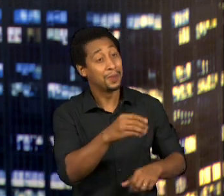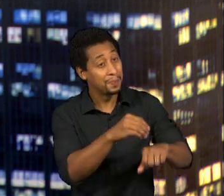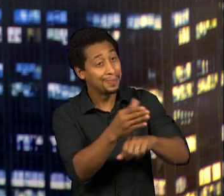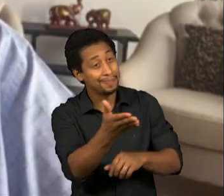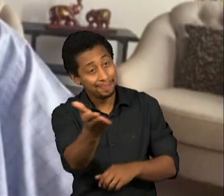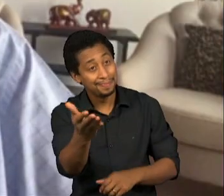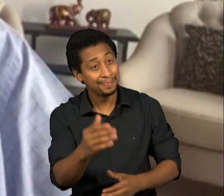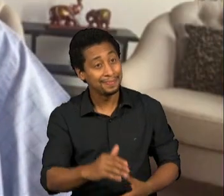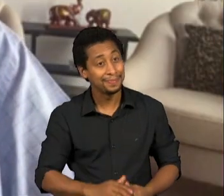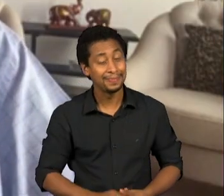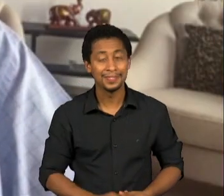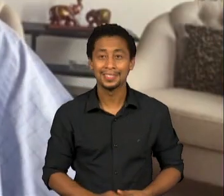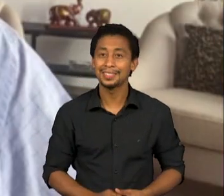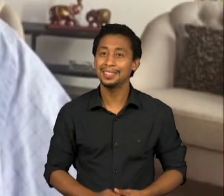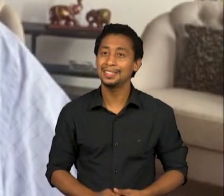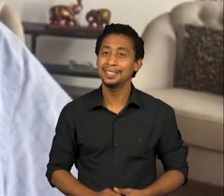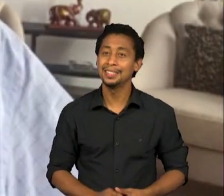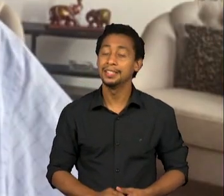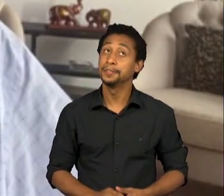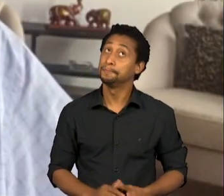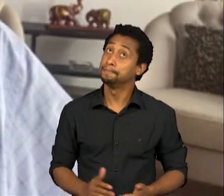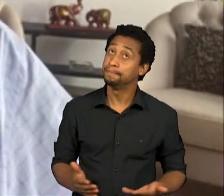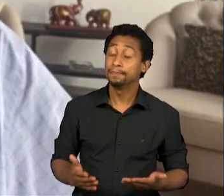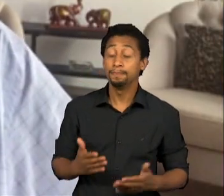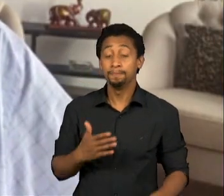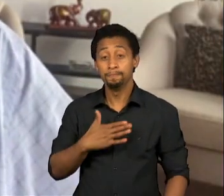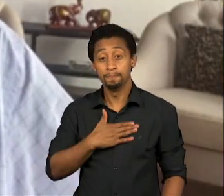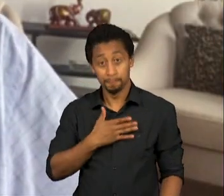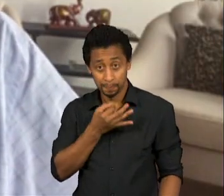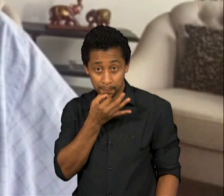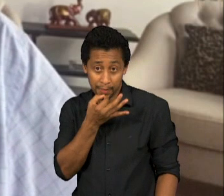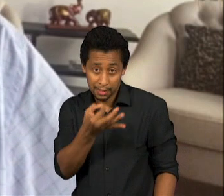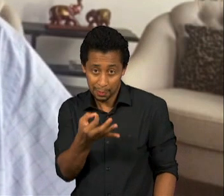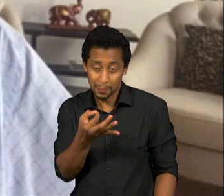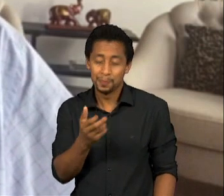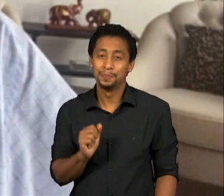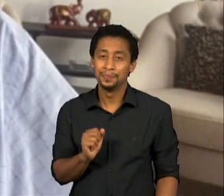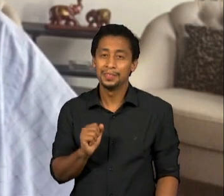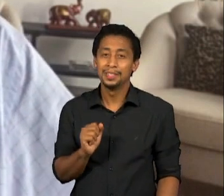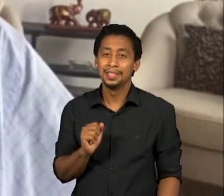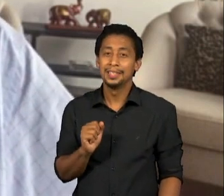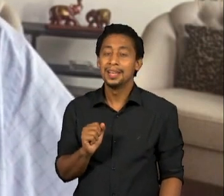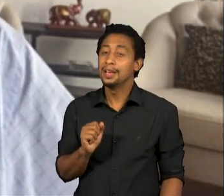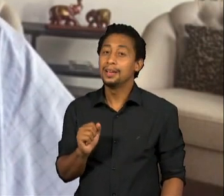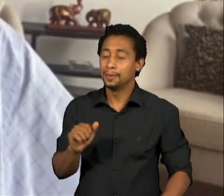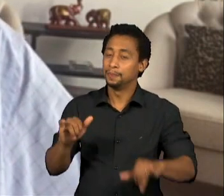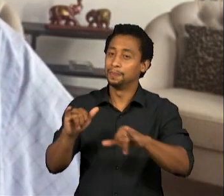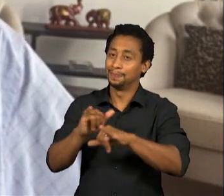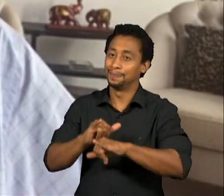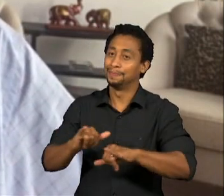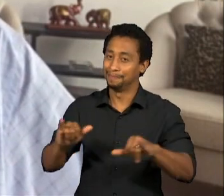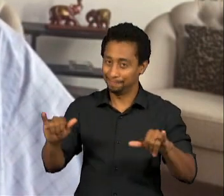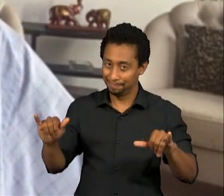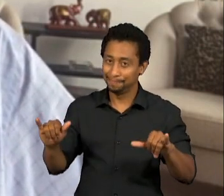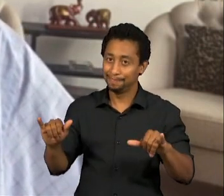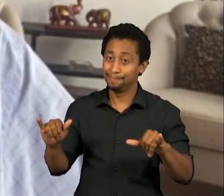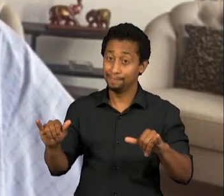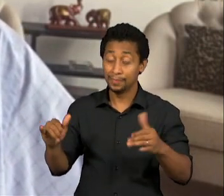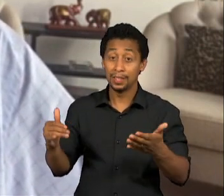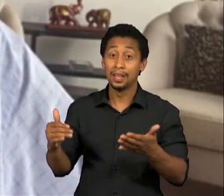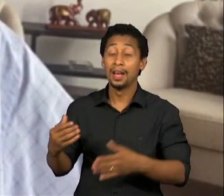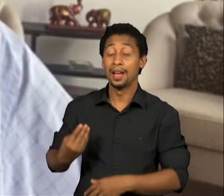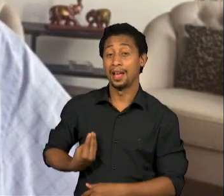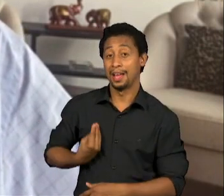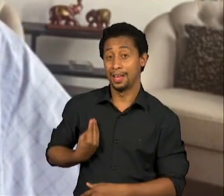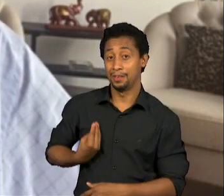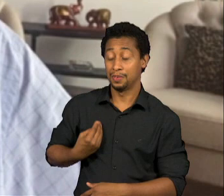final. Eu acho que, finalizando, dizer que, na verdade, essa vida de